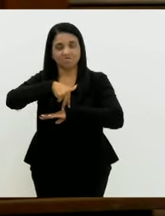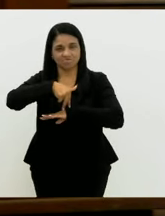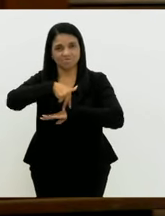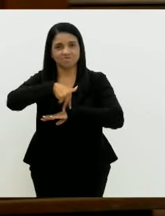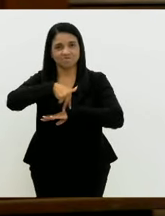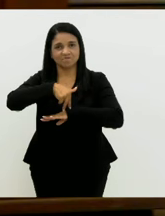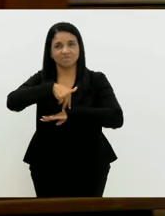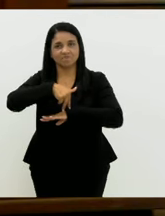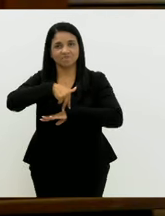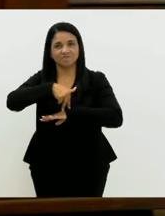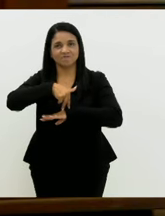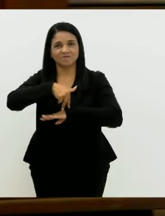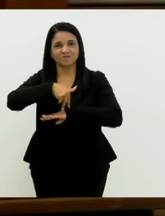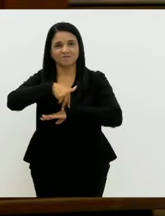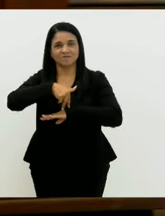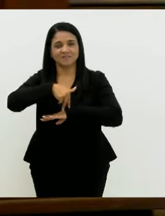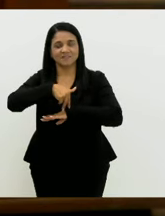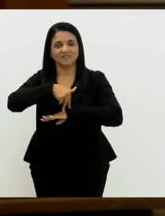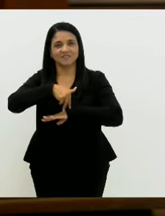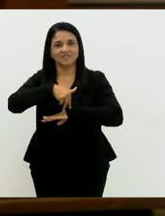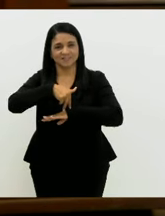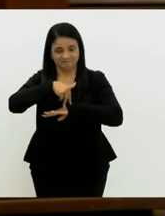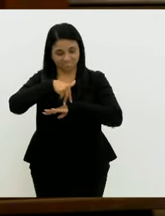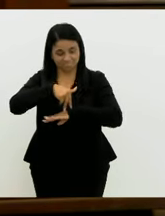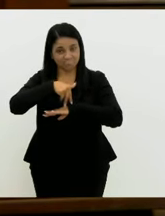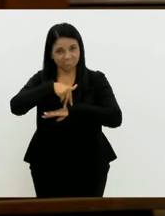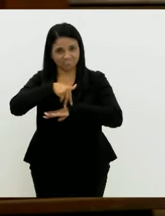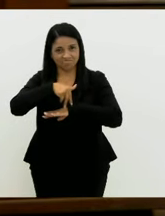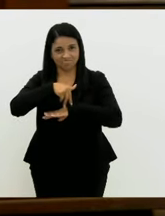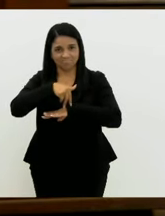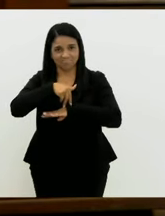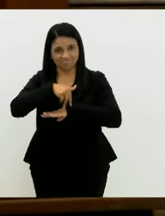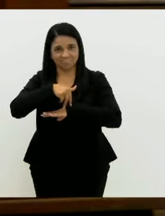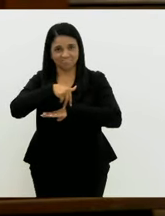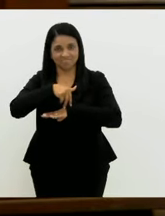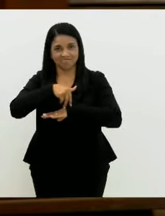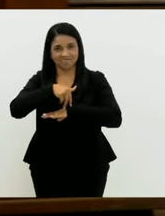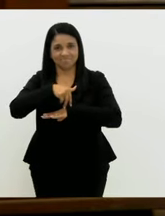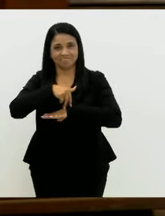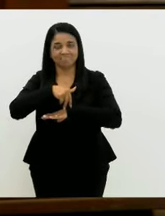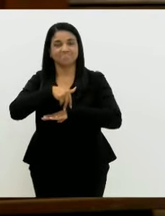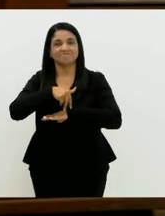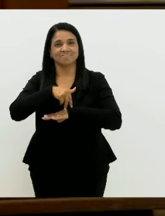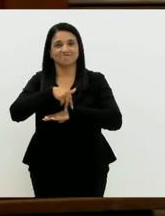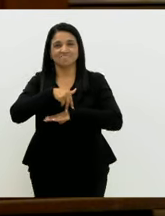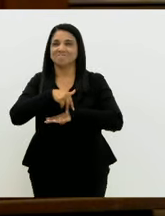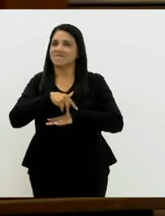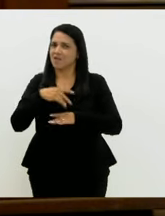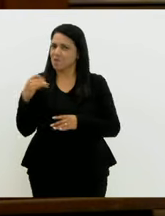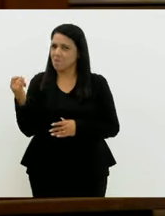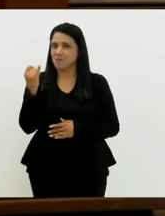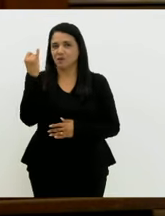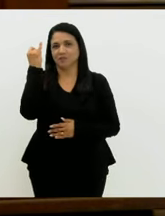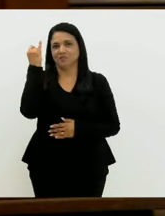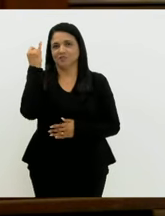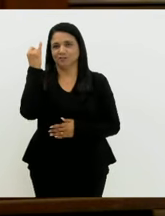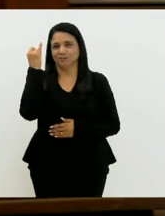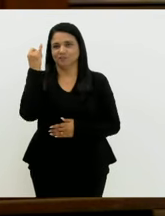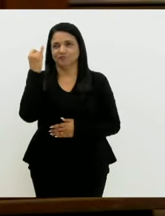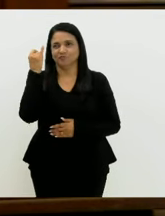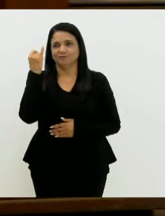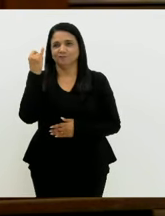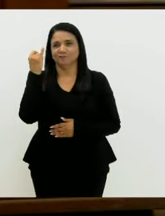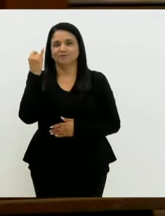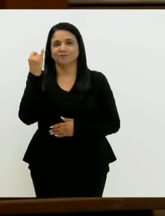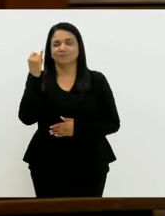porque esta tribuna é extremamente emblemática. Já disse aqui